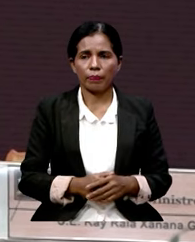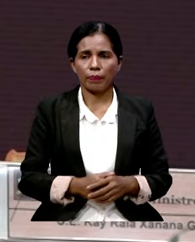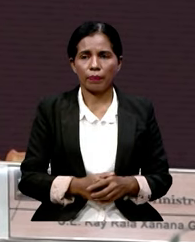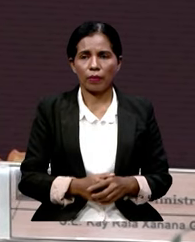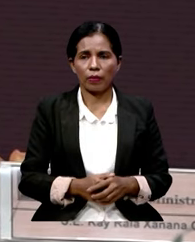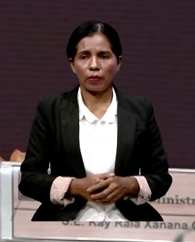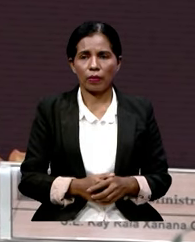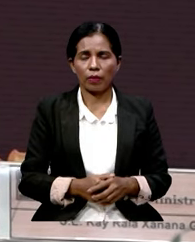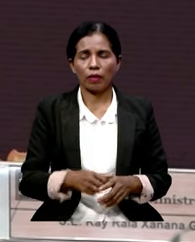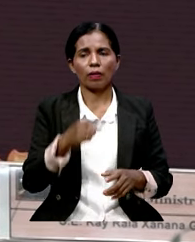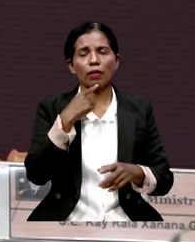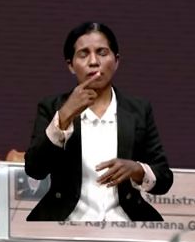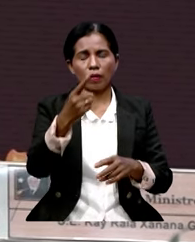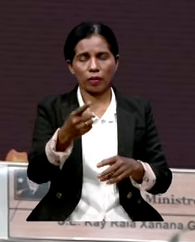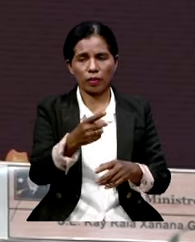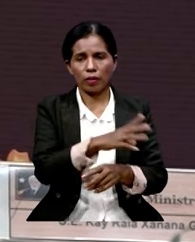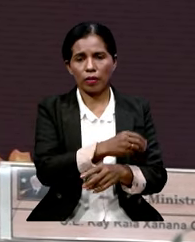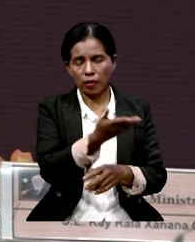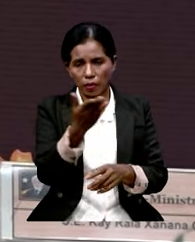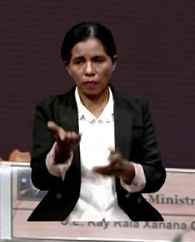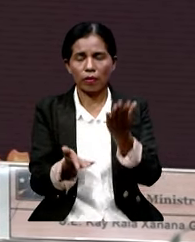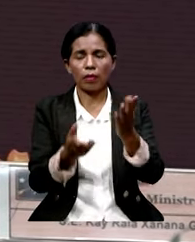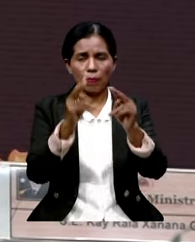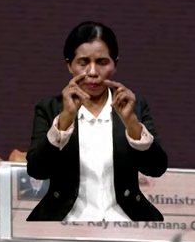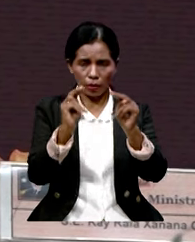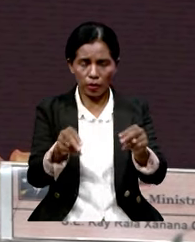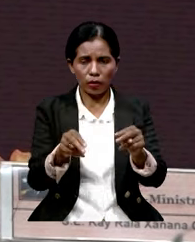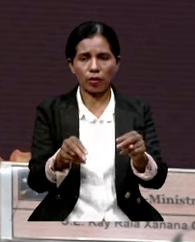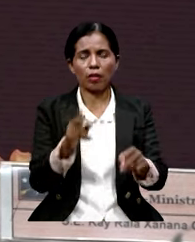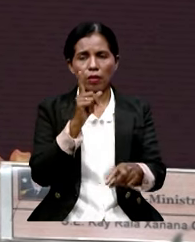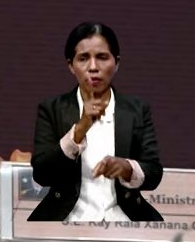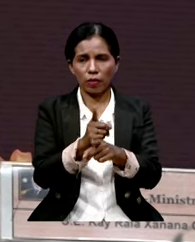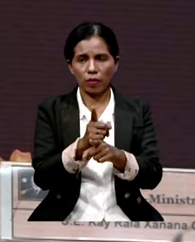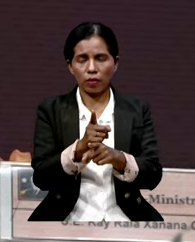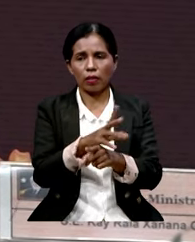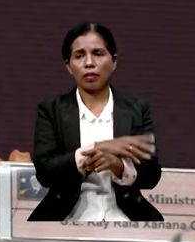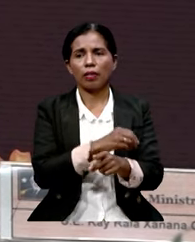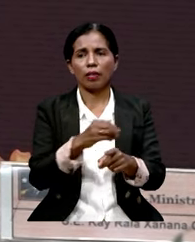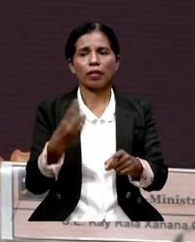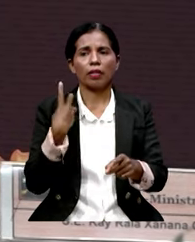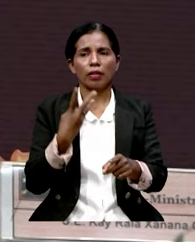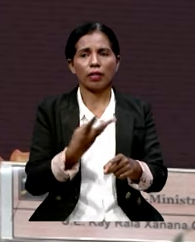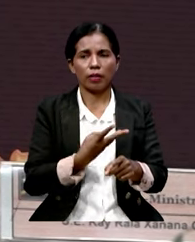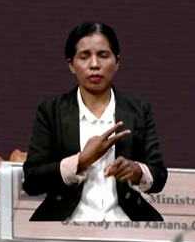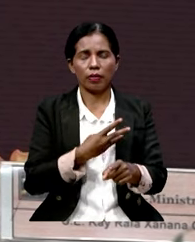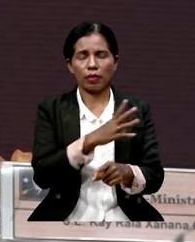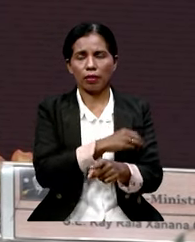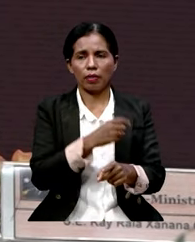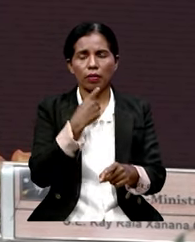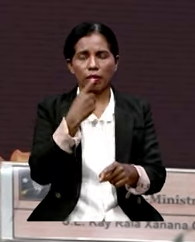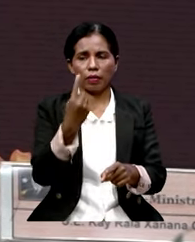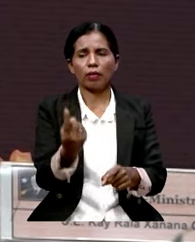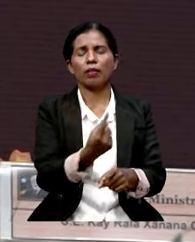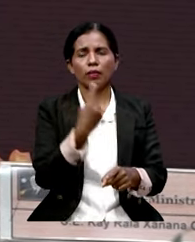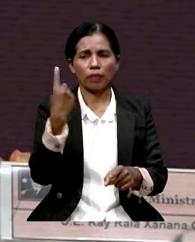Deve olhar até na hora subitona e me precisa de um idê, cai no bem, e de rico teme, bebê e